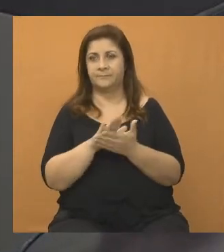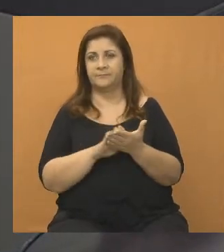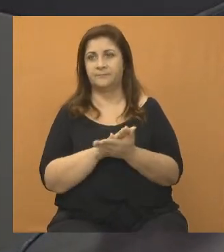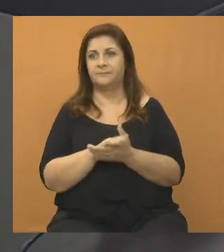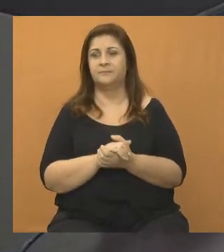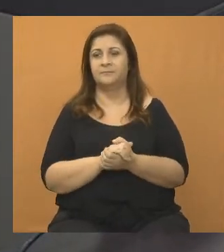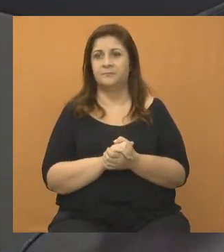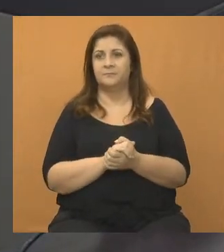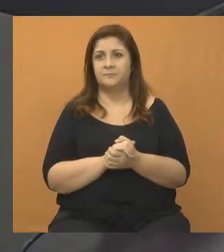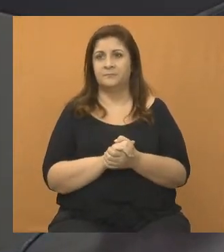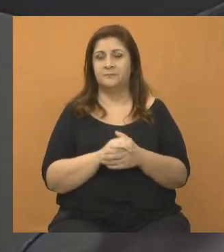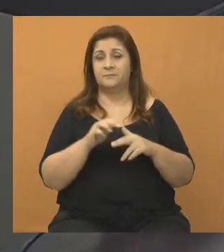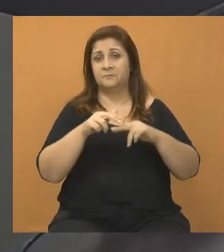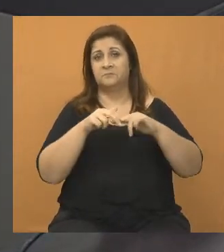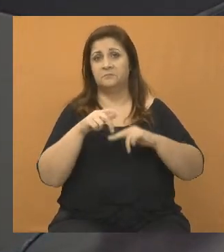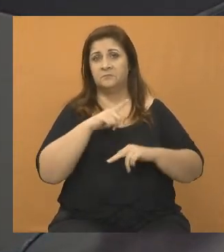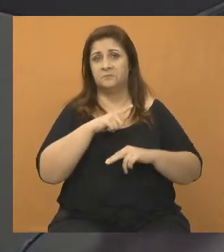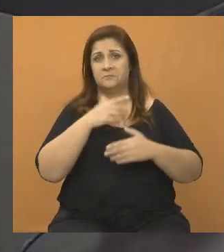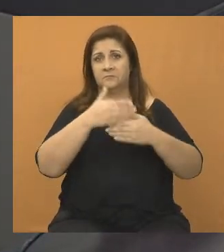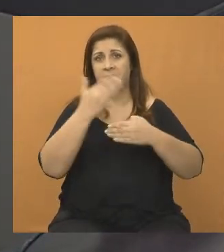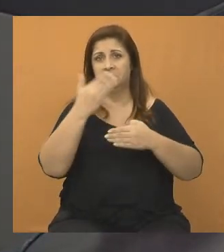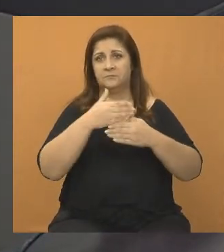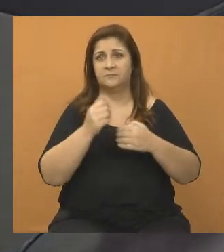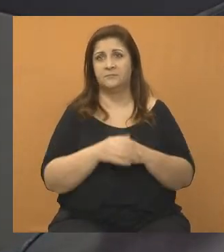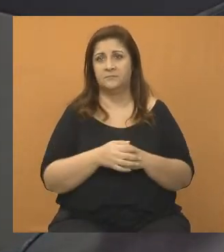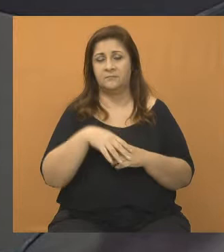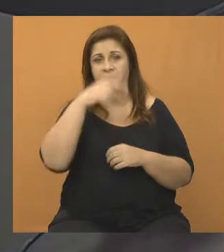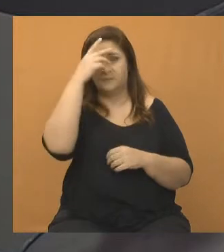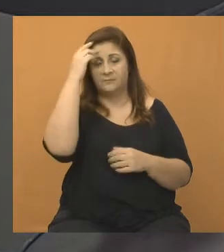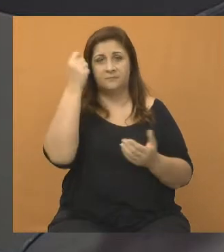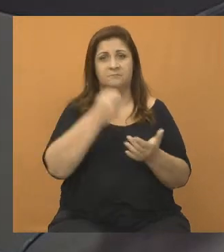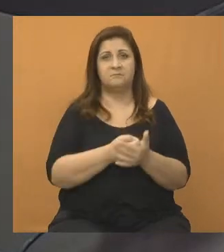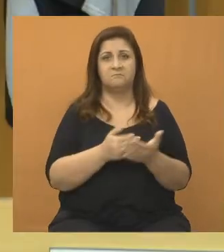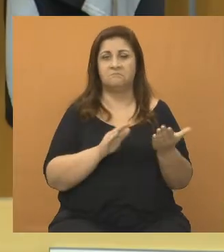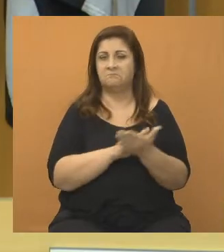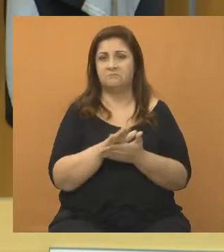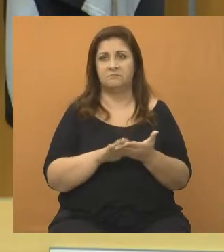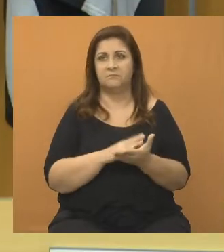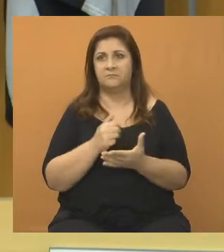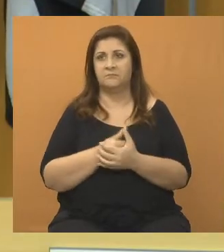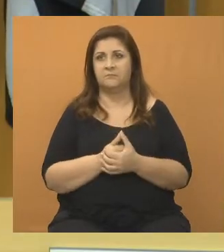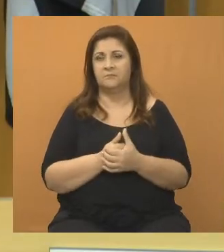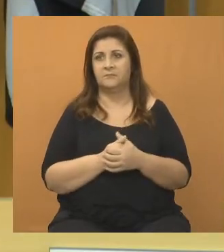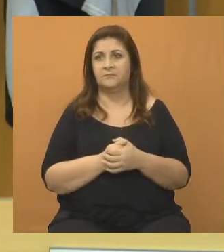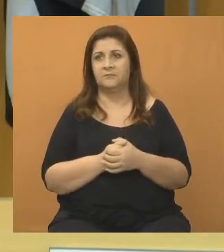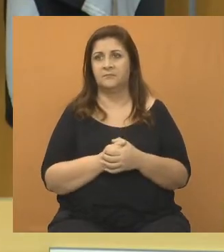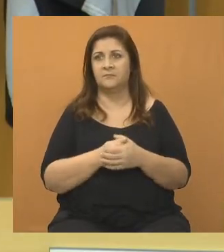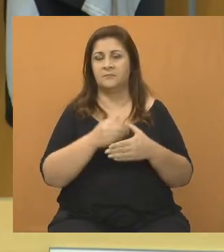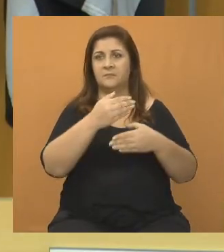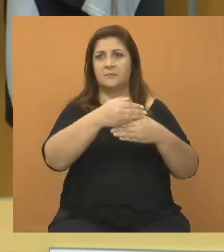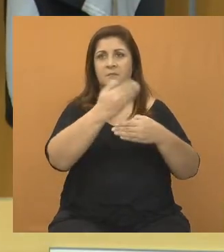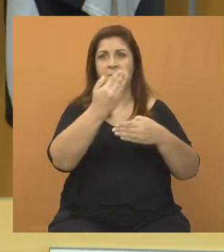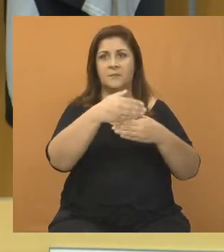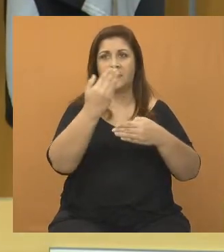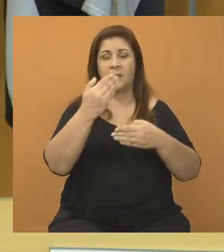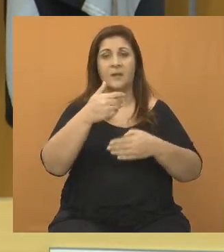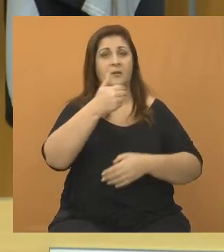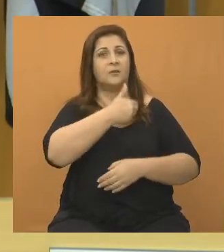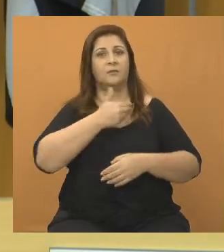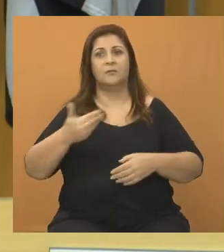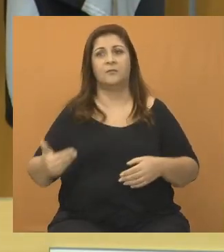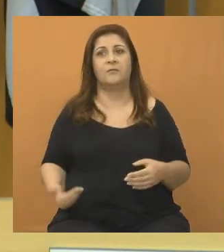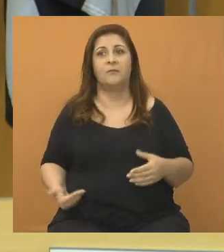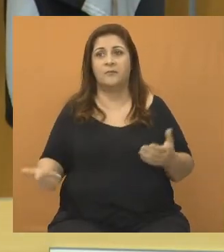Por isso que foi implantada a pedágio e o povo pagava a pedágio por isso. O pedágio, a rodovia federal extrapola